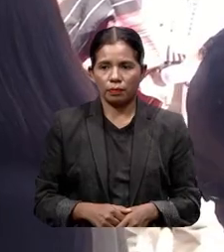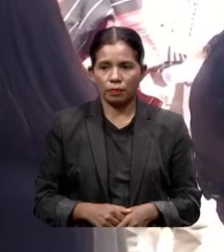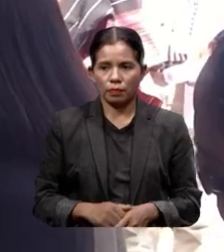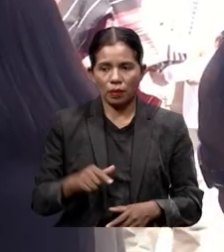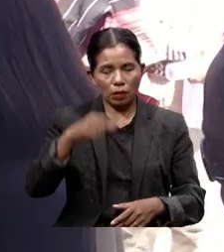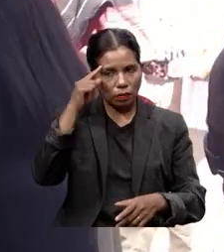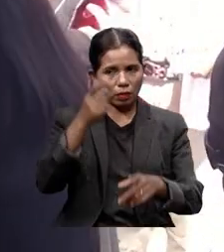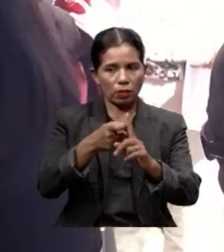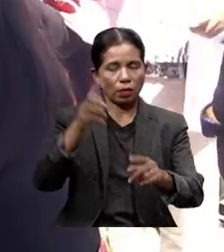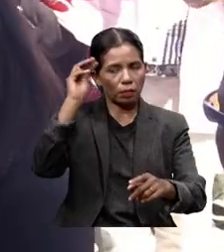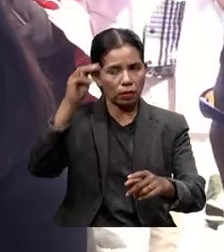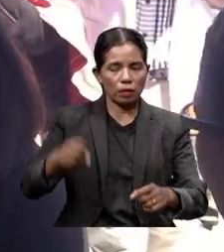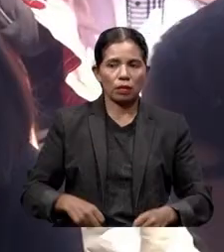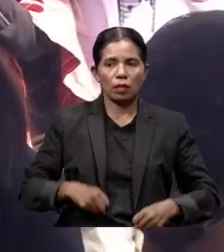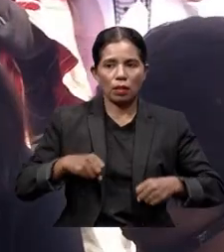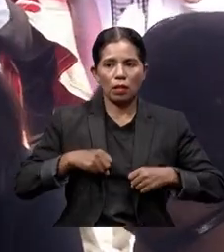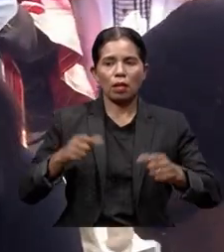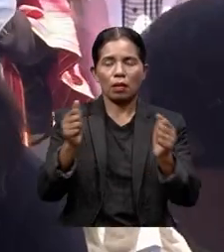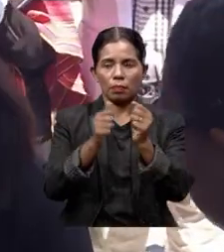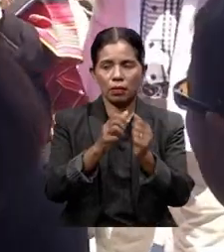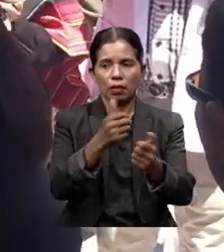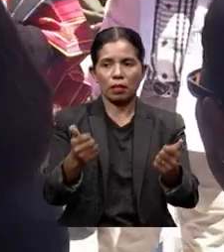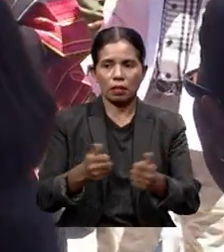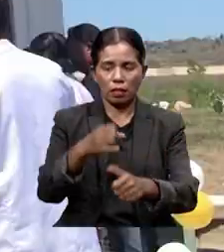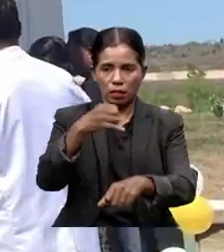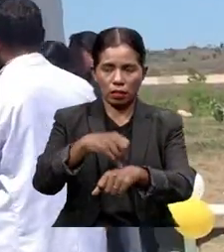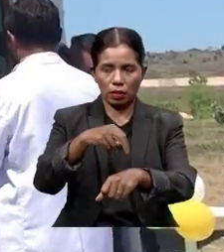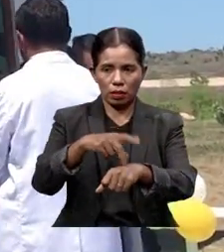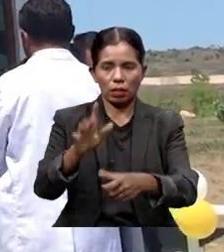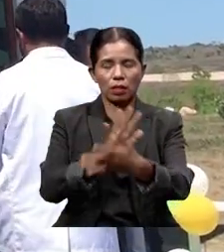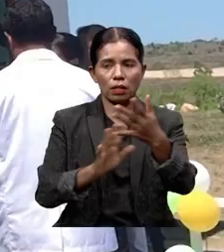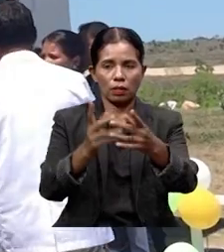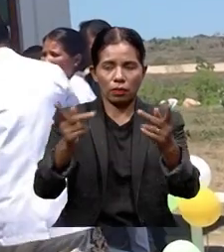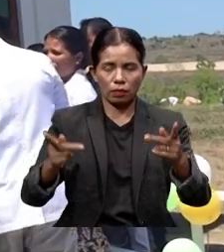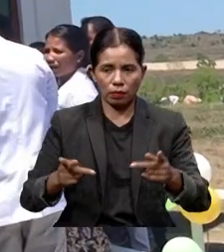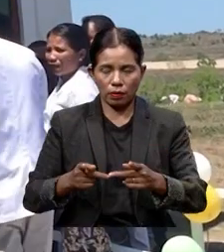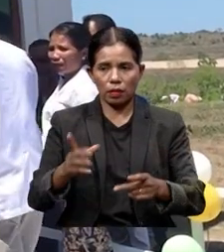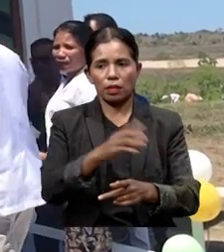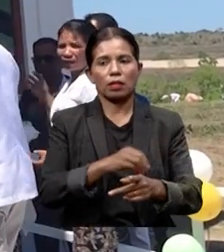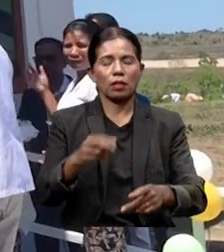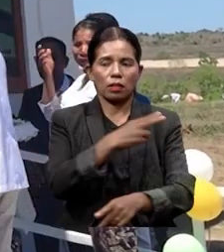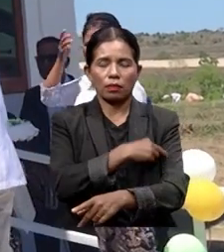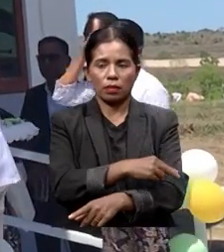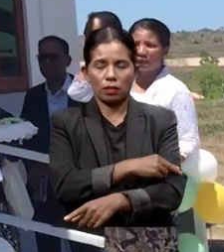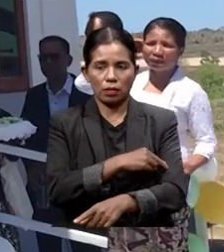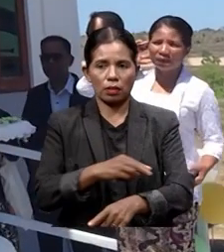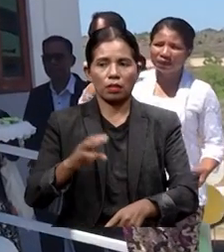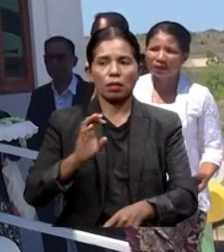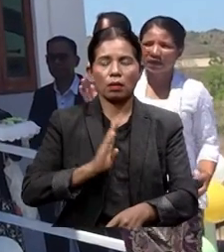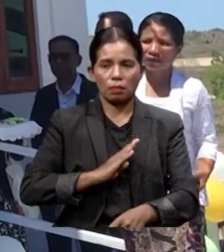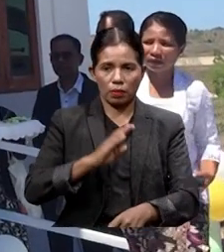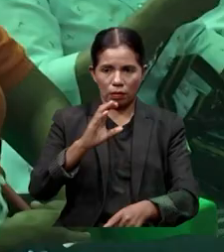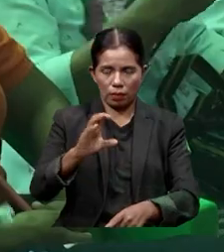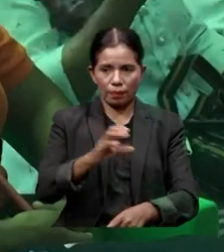Governo Lihusi Ministro Saudi, junto com a Agência Internacional, inaugura Fatin Seguro e o Hospital Regional Eduardo Ximenes